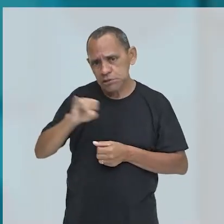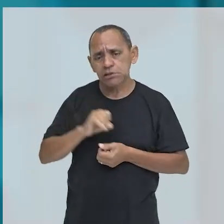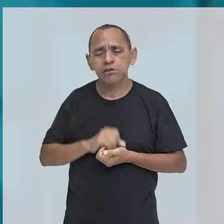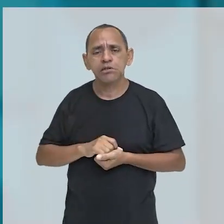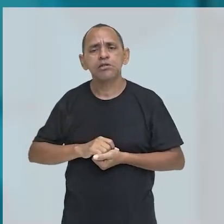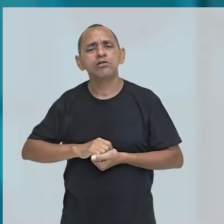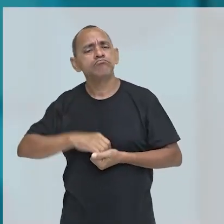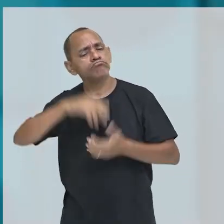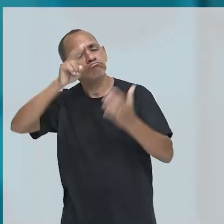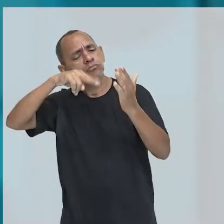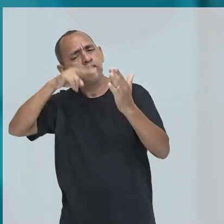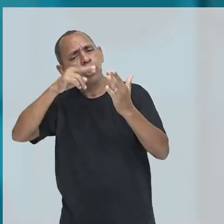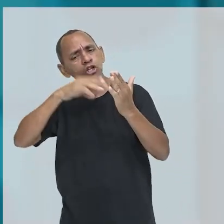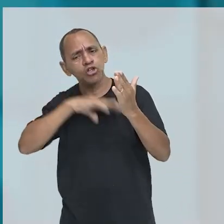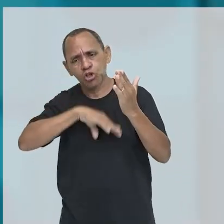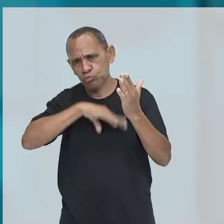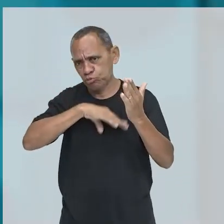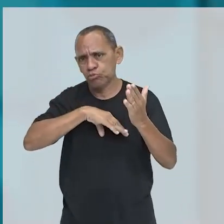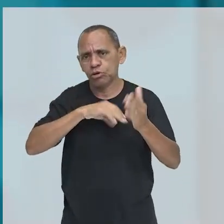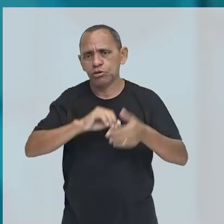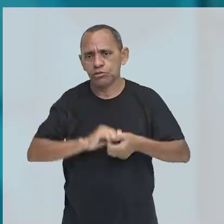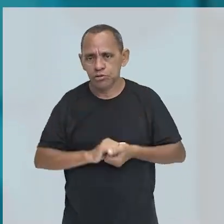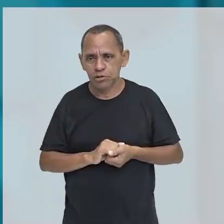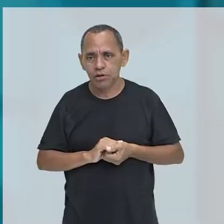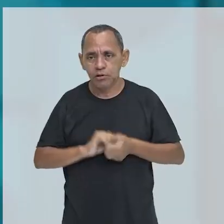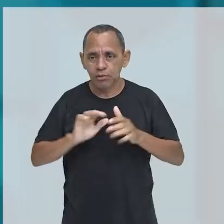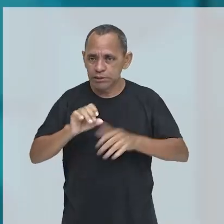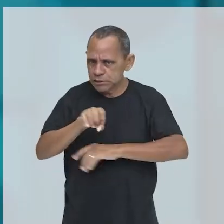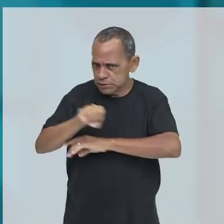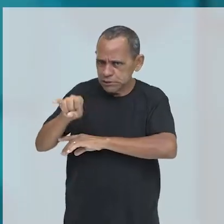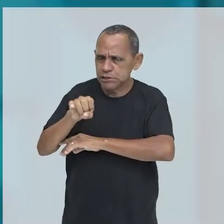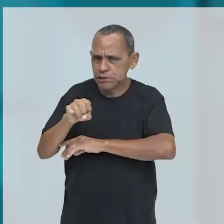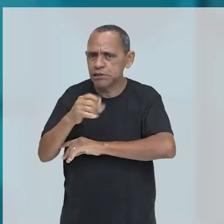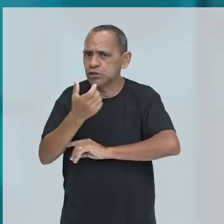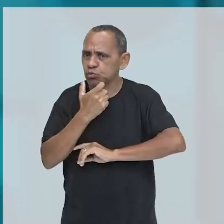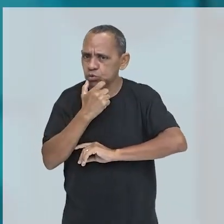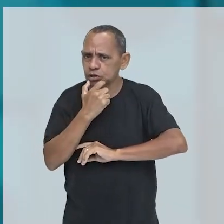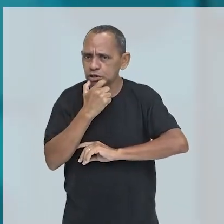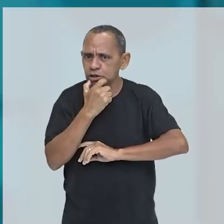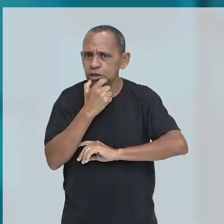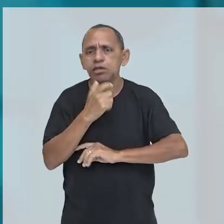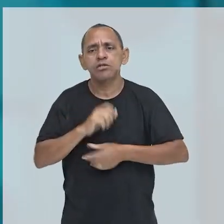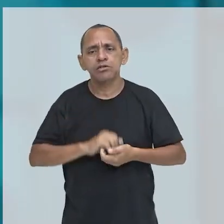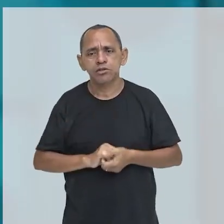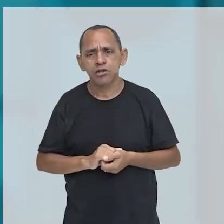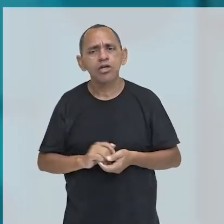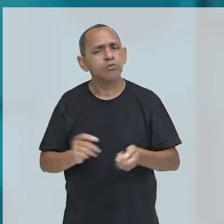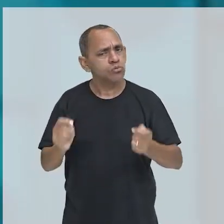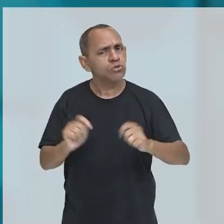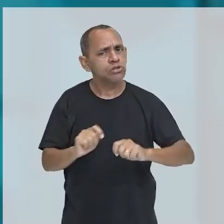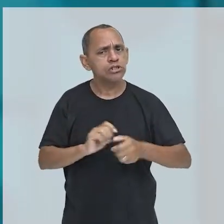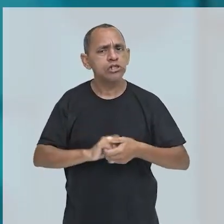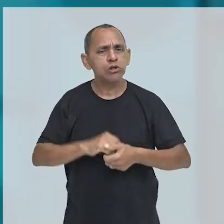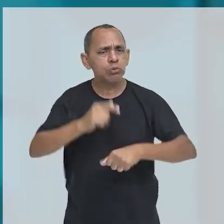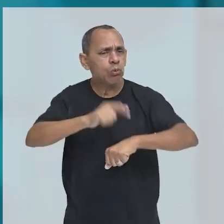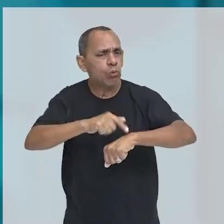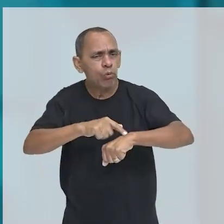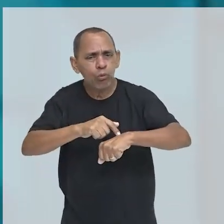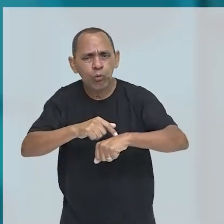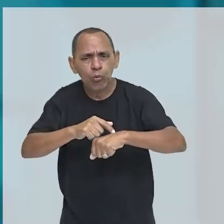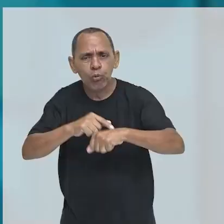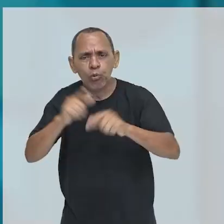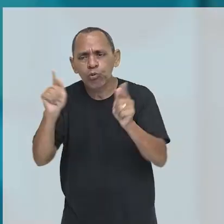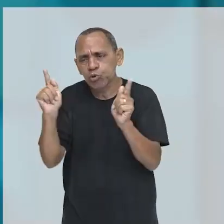portuguesa, por exemplo. Mas quando nós estamos falando de uma leitura na língua inglesa, como é o caso, ou então estamos com tempo muito